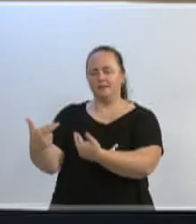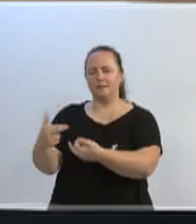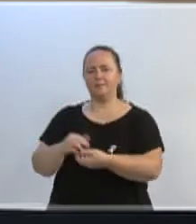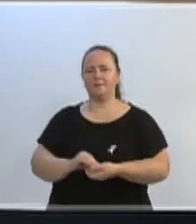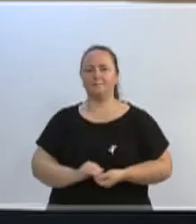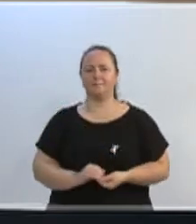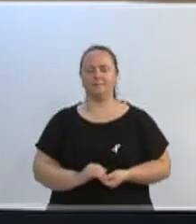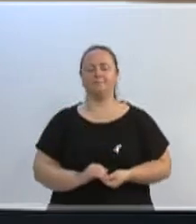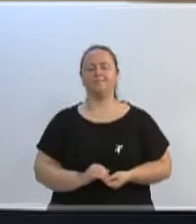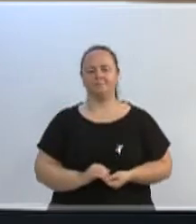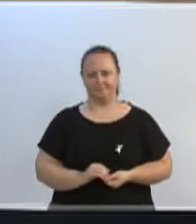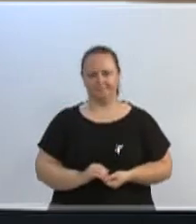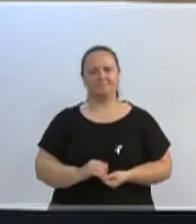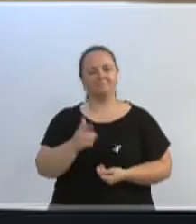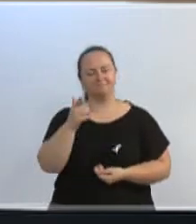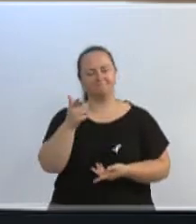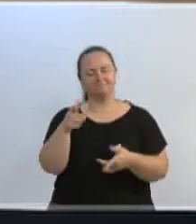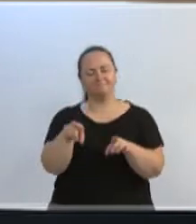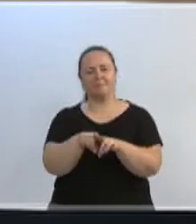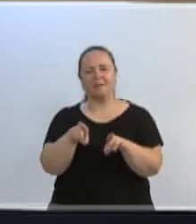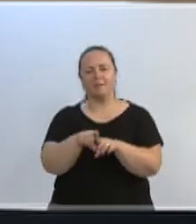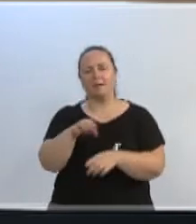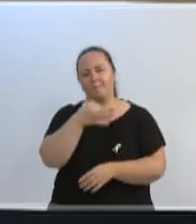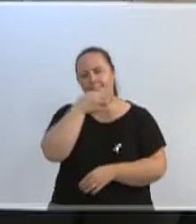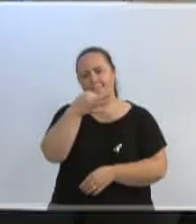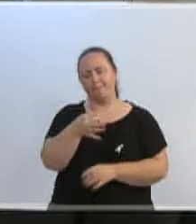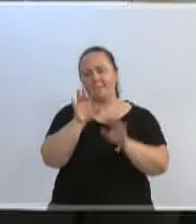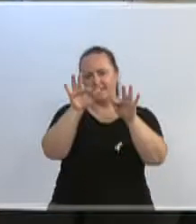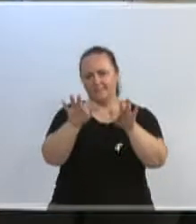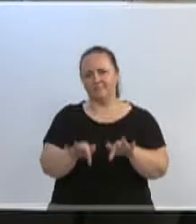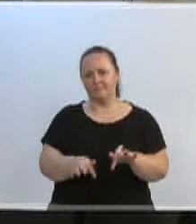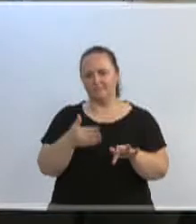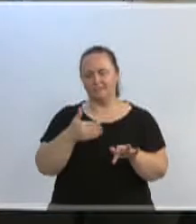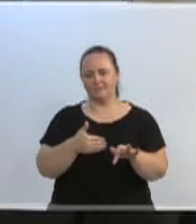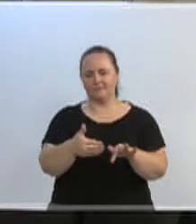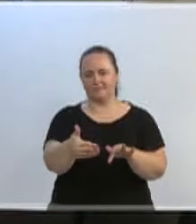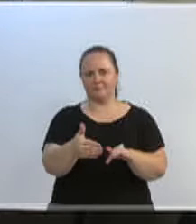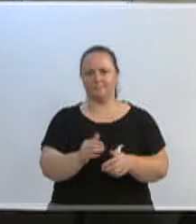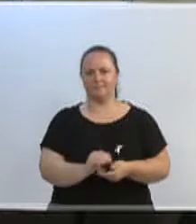vereador Gilson para que eu possa também fazer as minhas considerações finais.